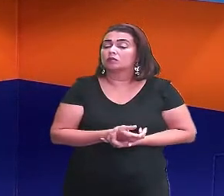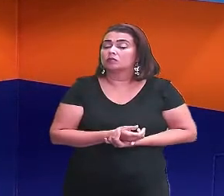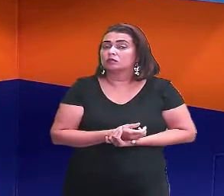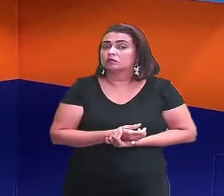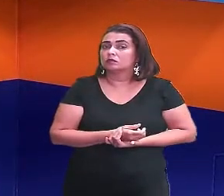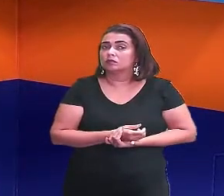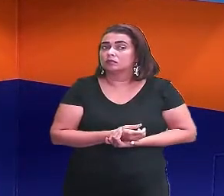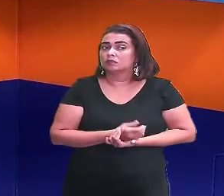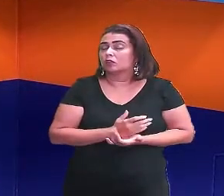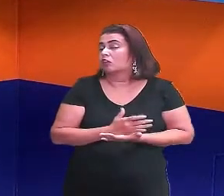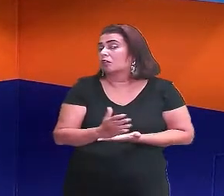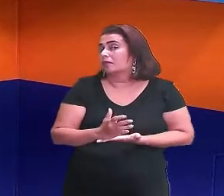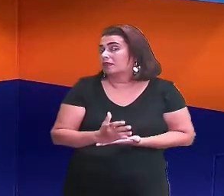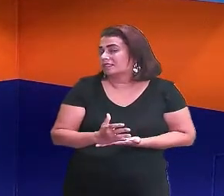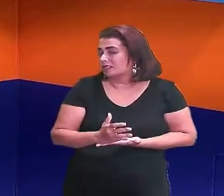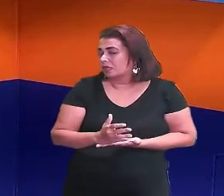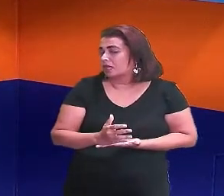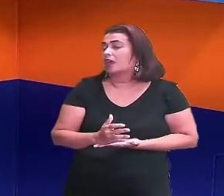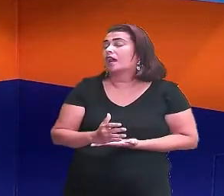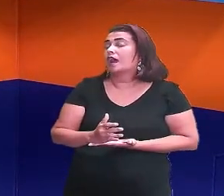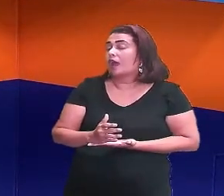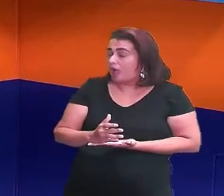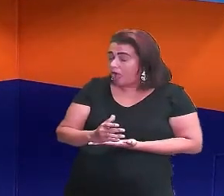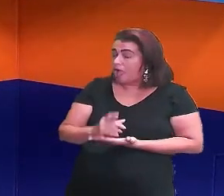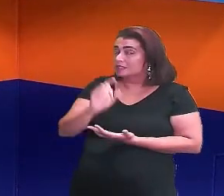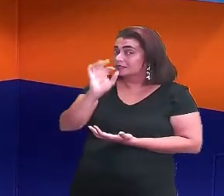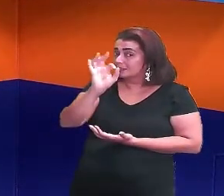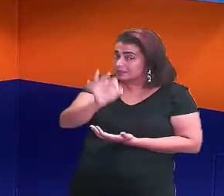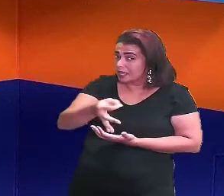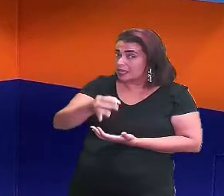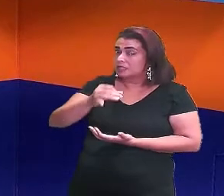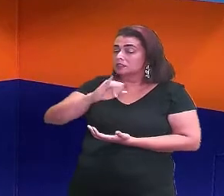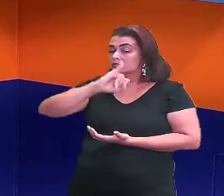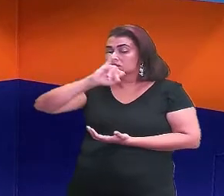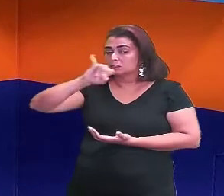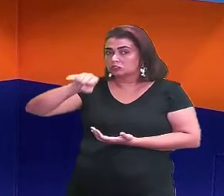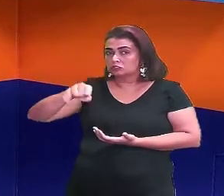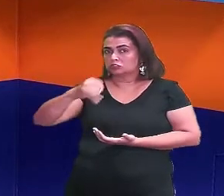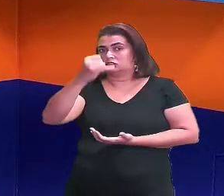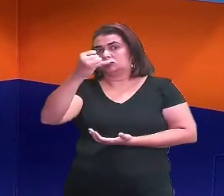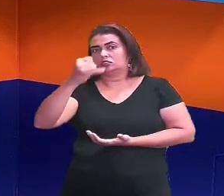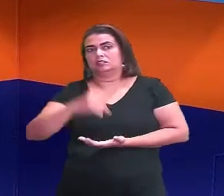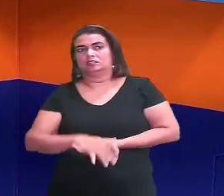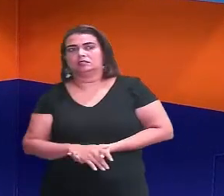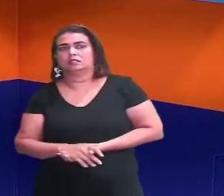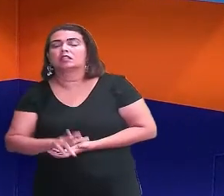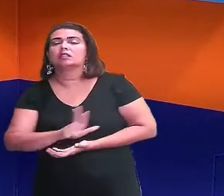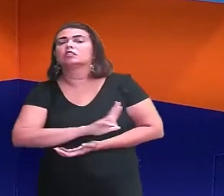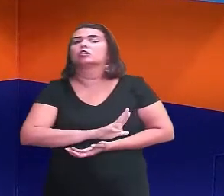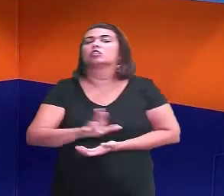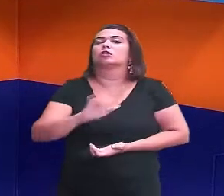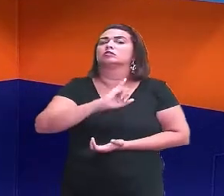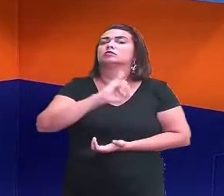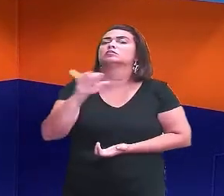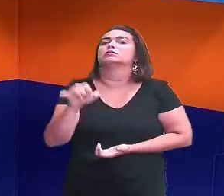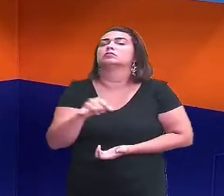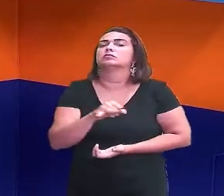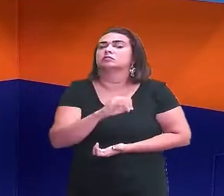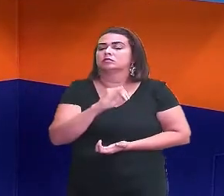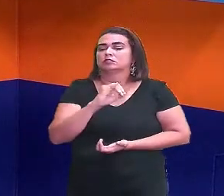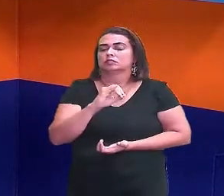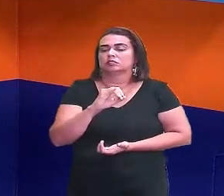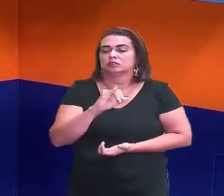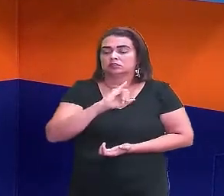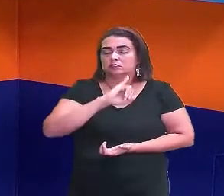gente? Isso mesmo, é a letrinha que eu circulei aqui. Como é o nome dela? É